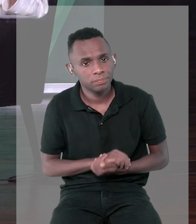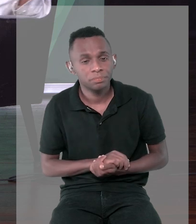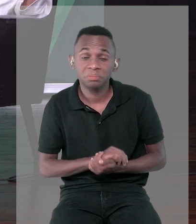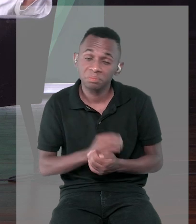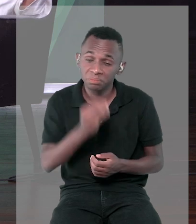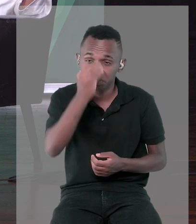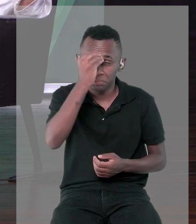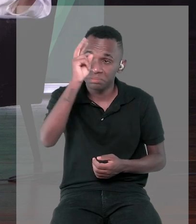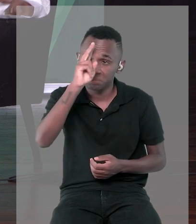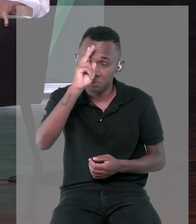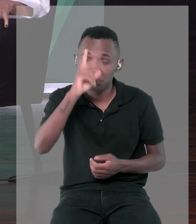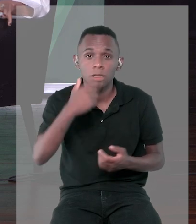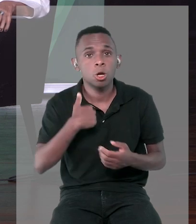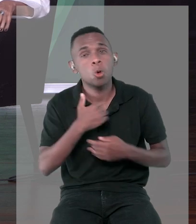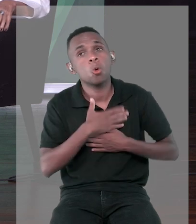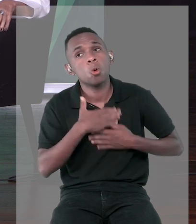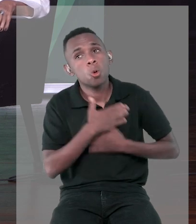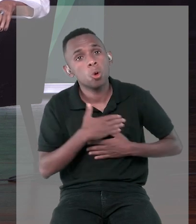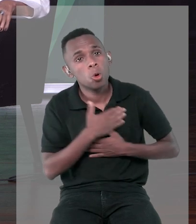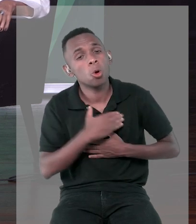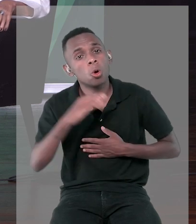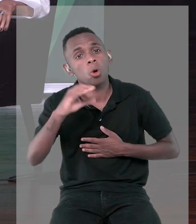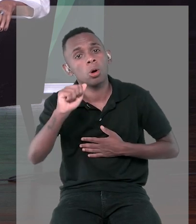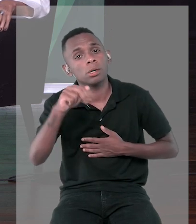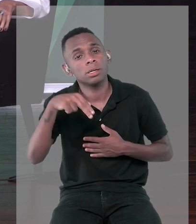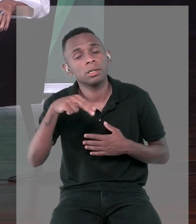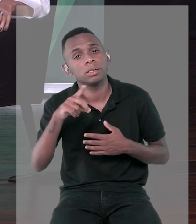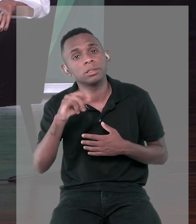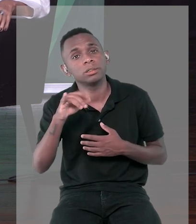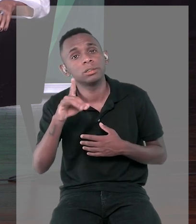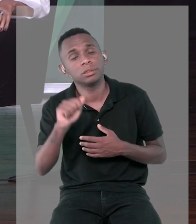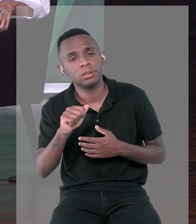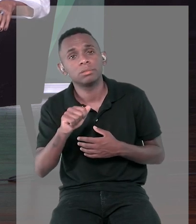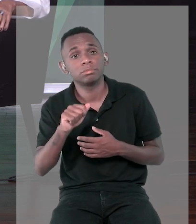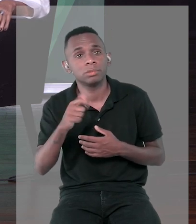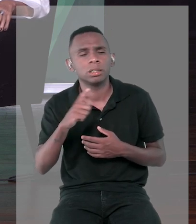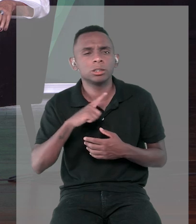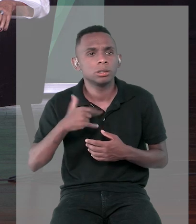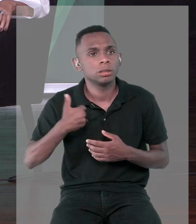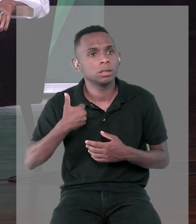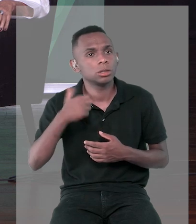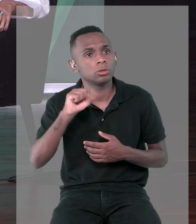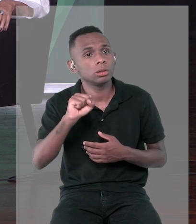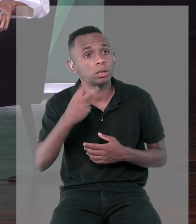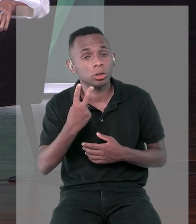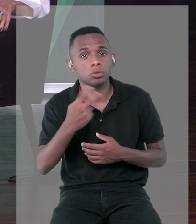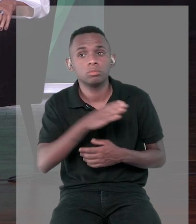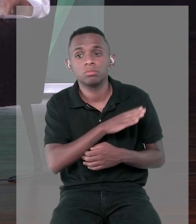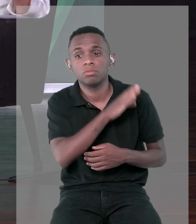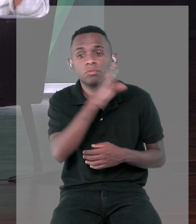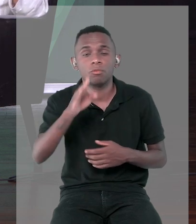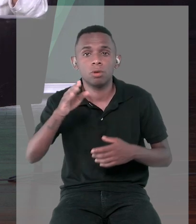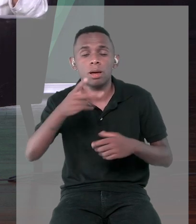são memoráveis, né? Eu gosto muito da Dona Cândida Raposo. Dona Cândida tinha 82 anos e foi para